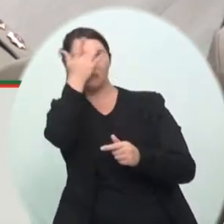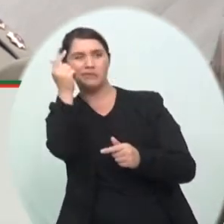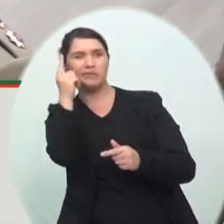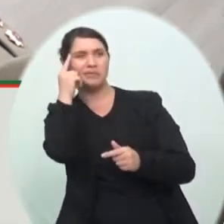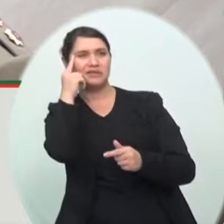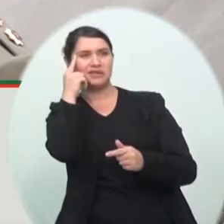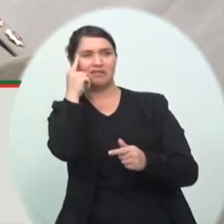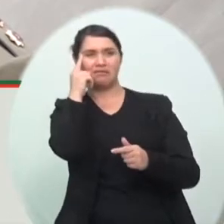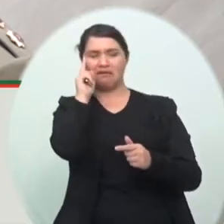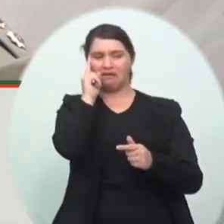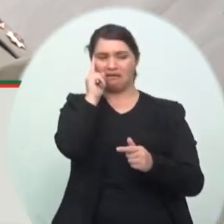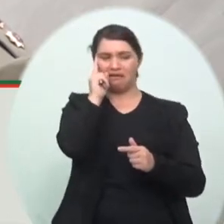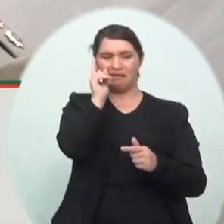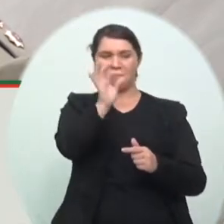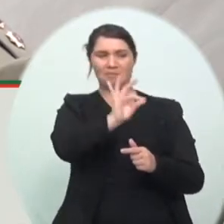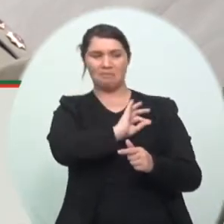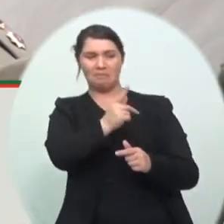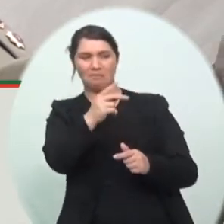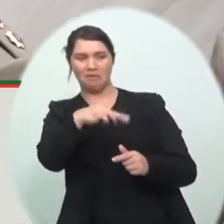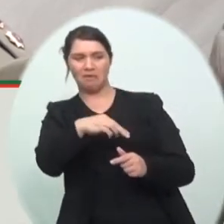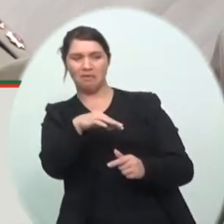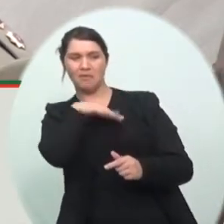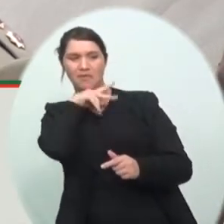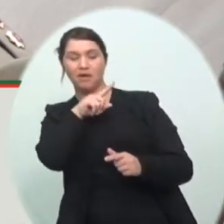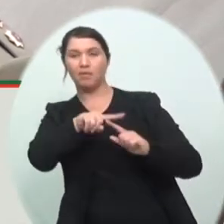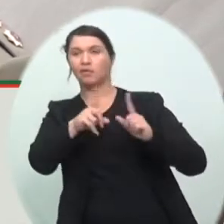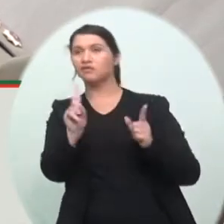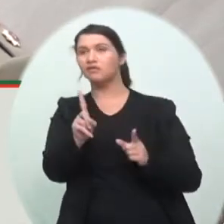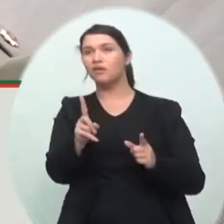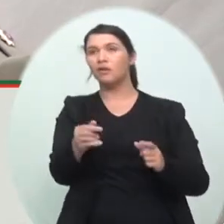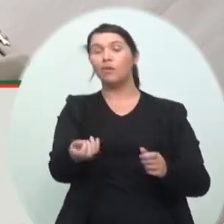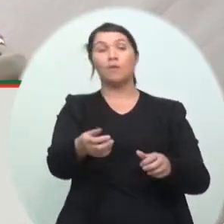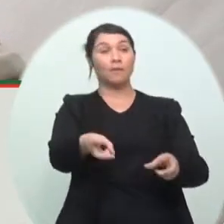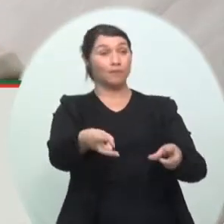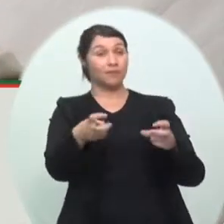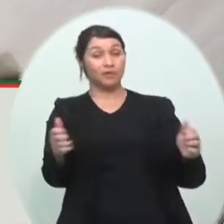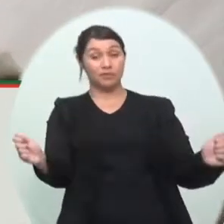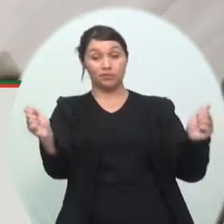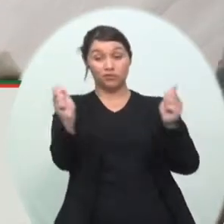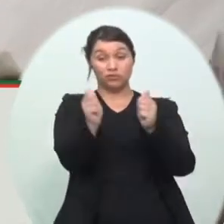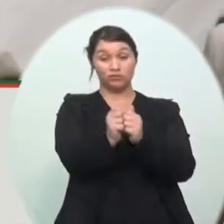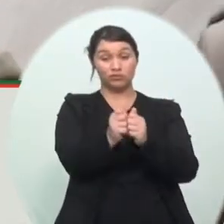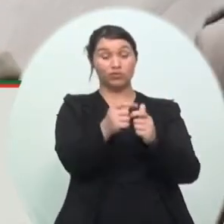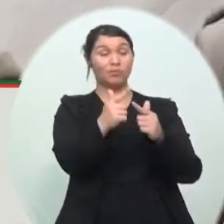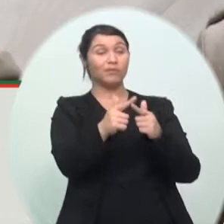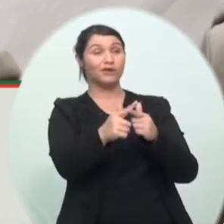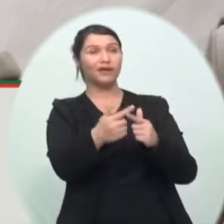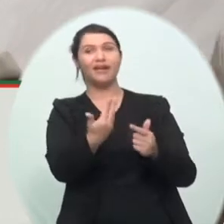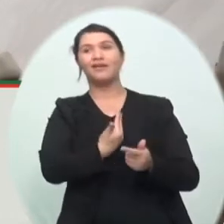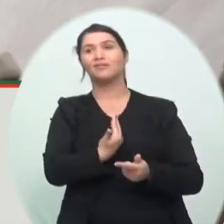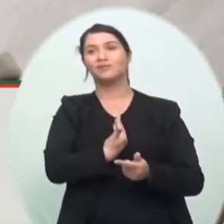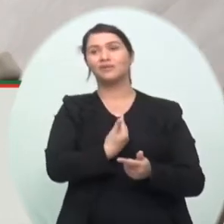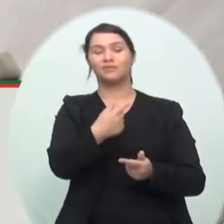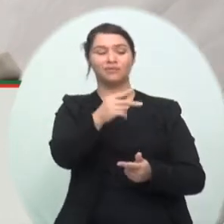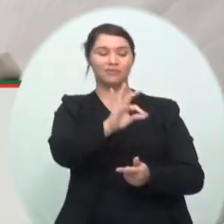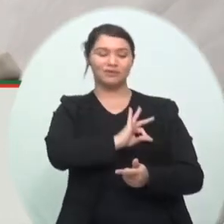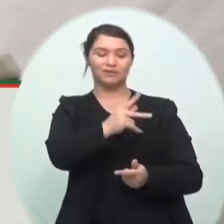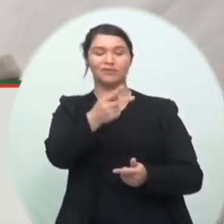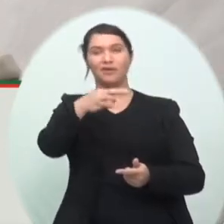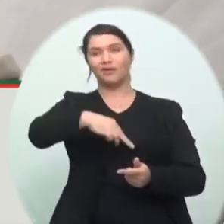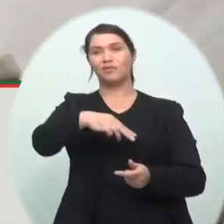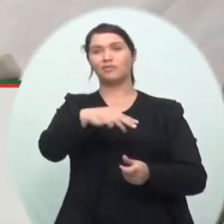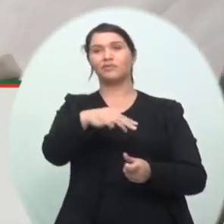comunidade para prender, para dar tiro, para bater no cidadão, e não é nada disso. A Polícia Militar tem o dever